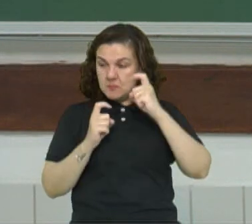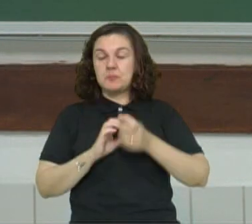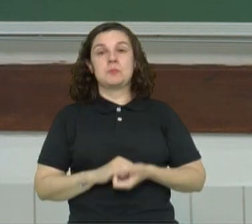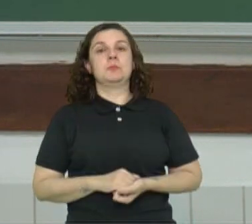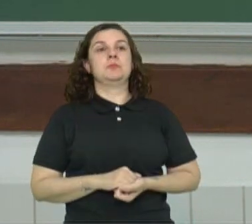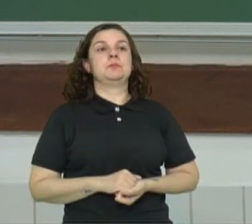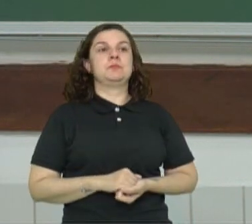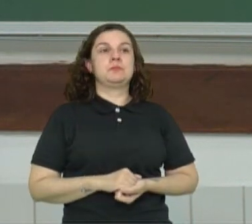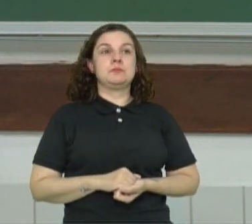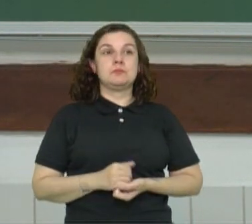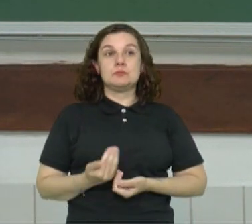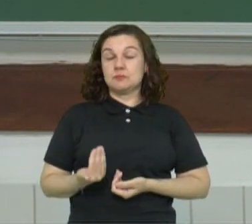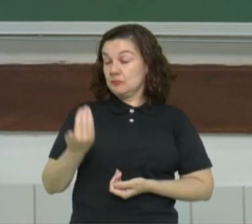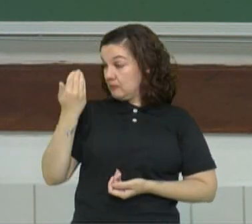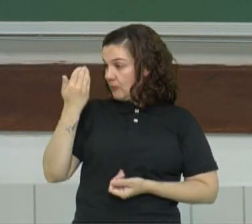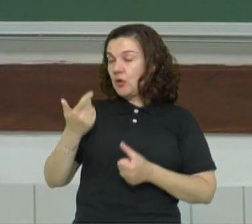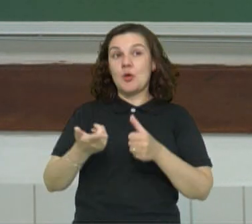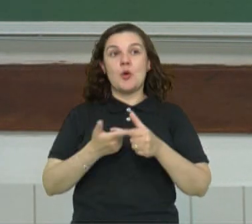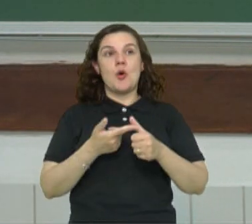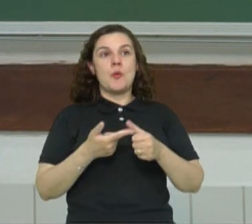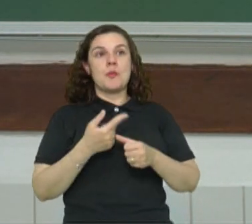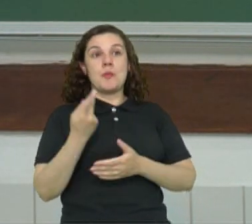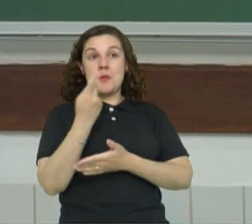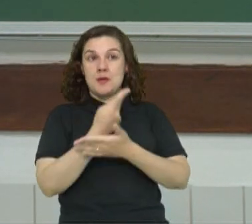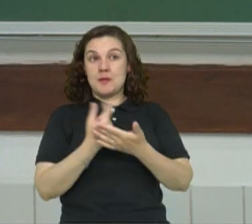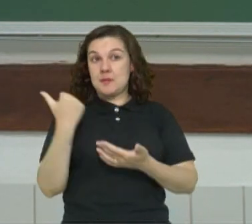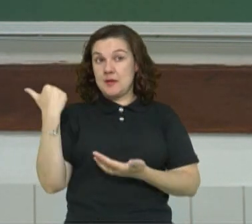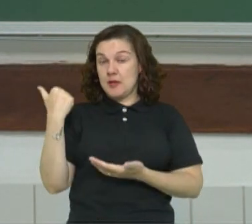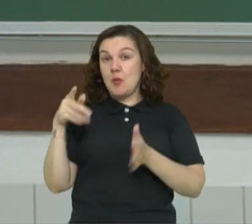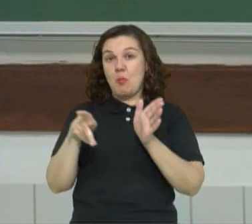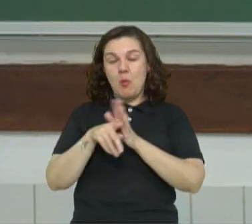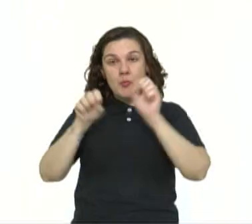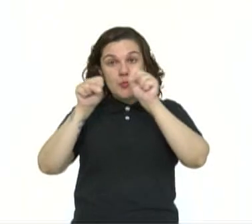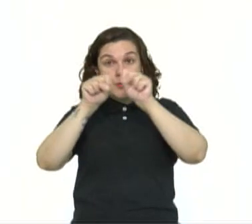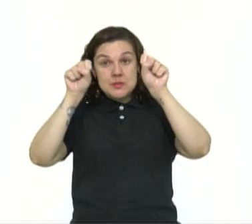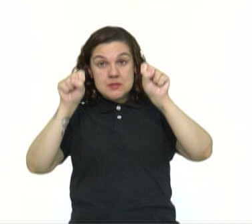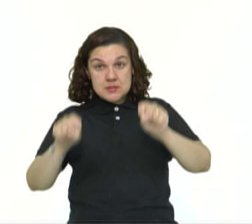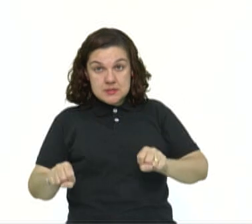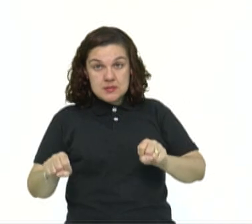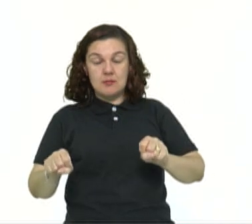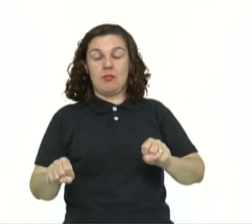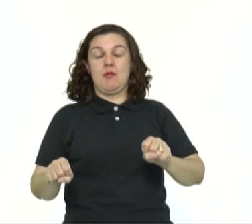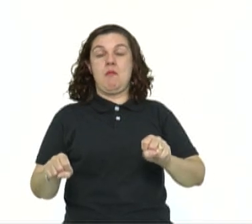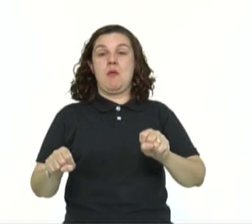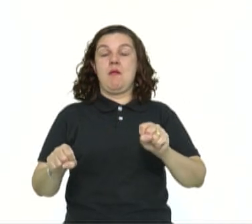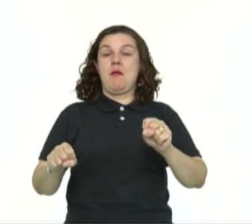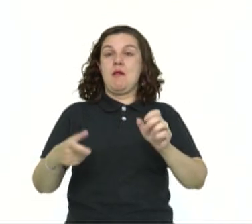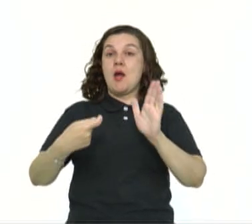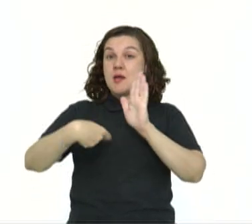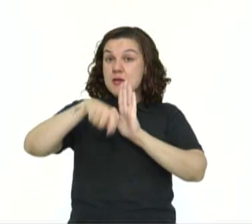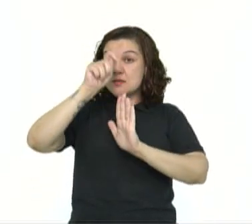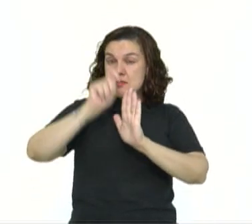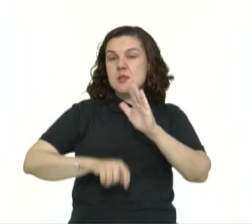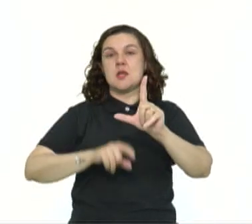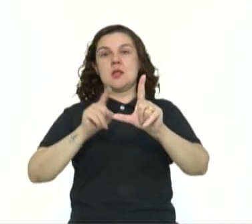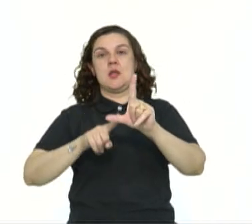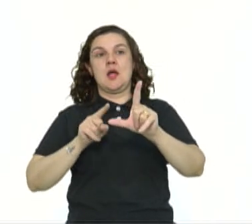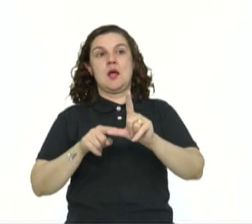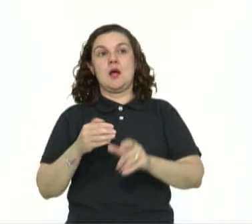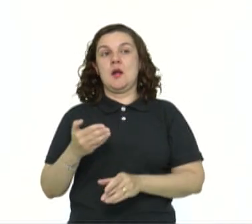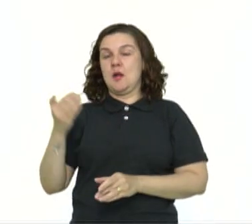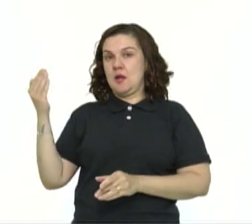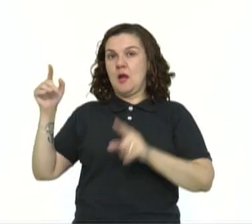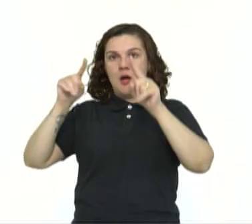expressividade. O primeiro código de sistema de escrita mesoamericanos, né, que é